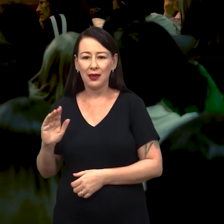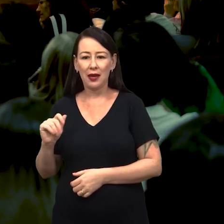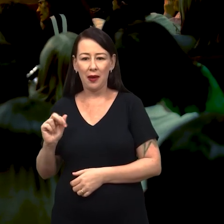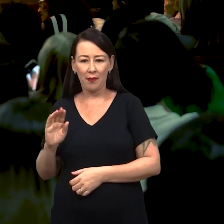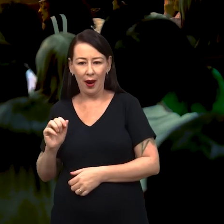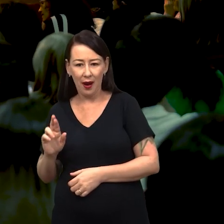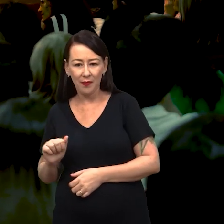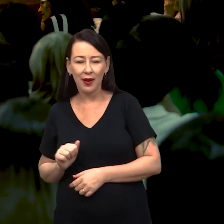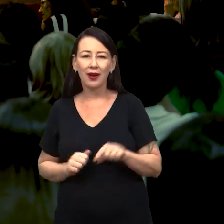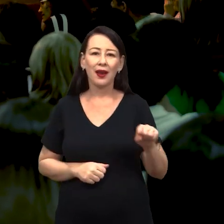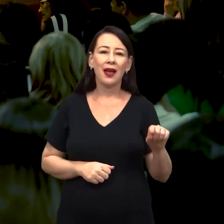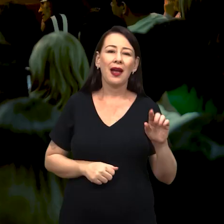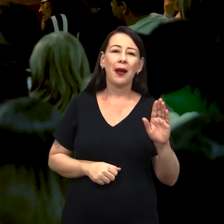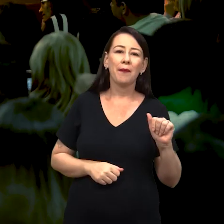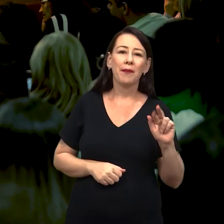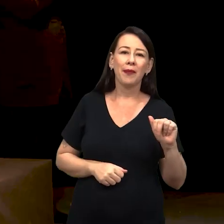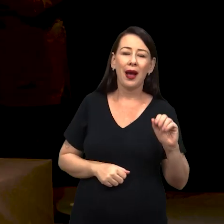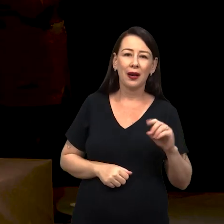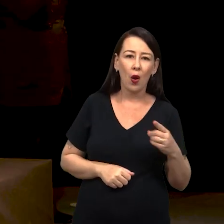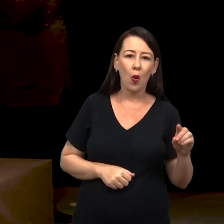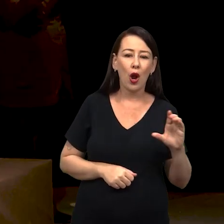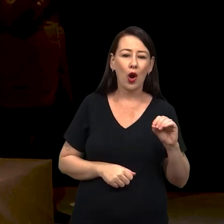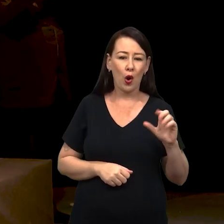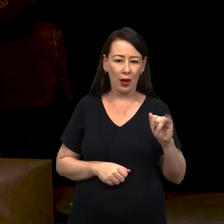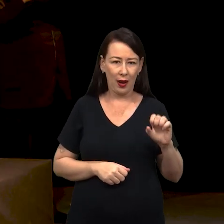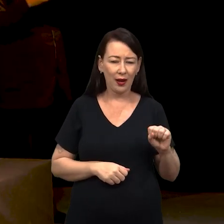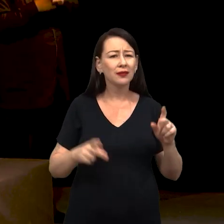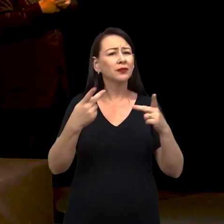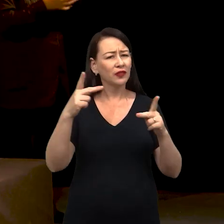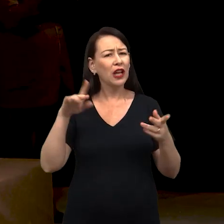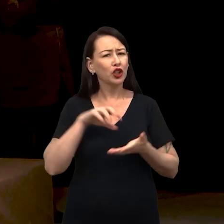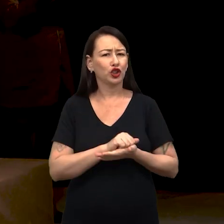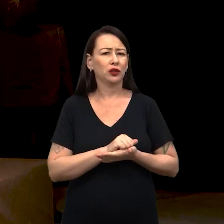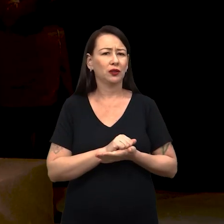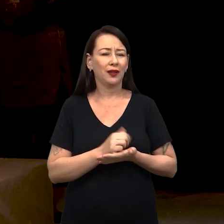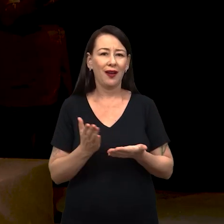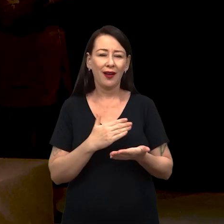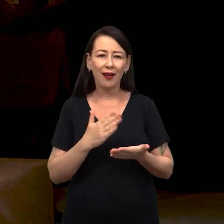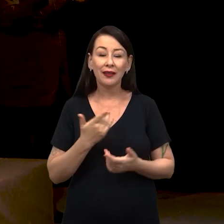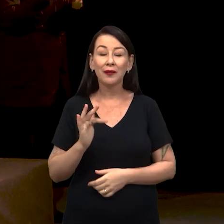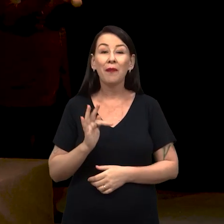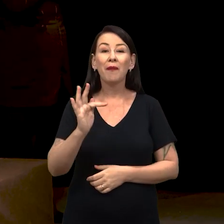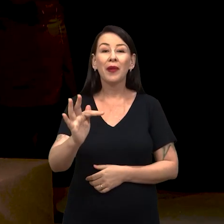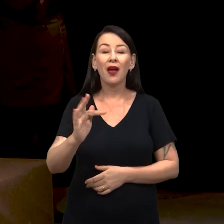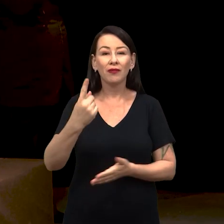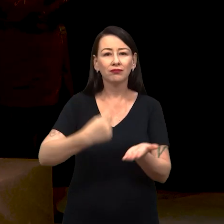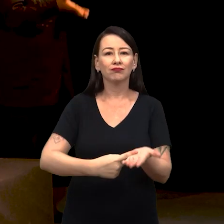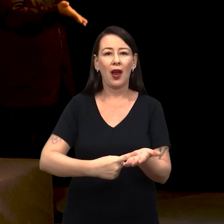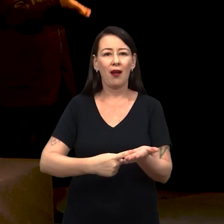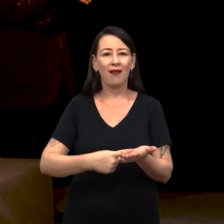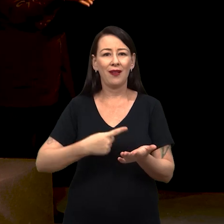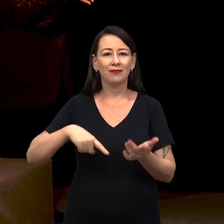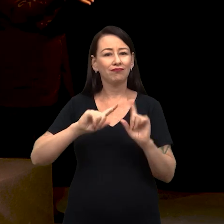E queria provocar vocês, começar a colocar nos cadernos, e a gente em breve marca um encontro